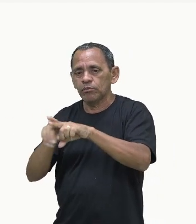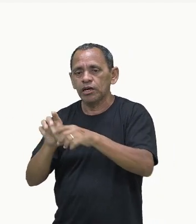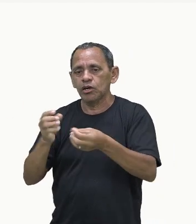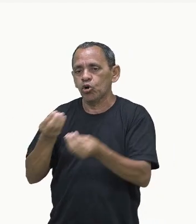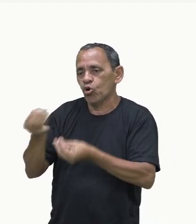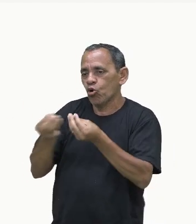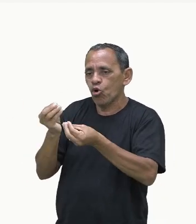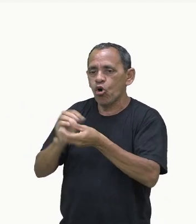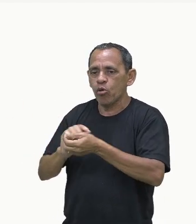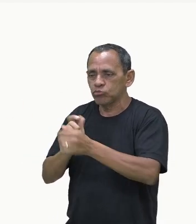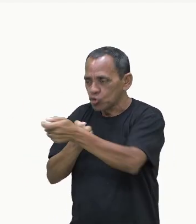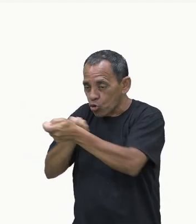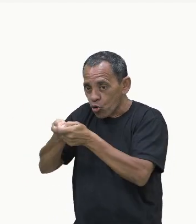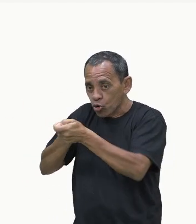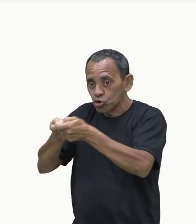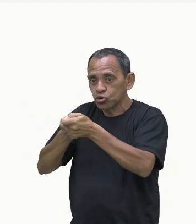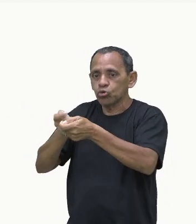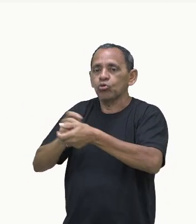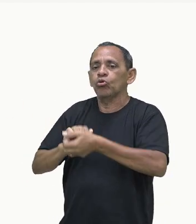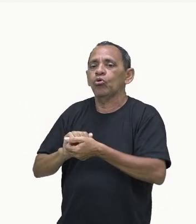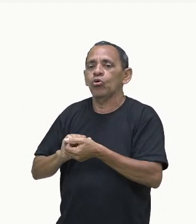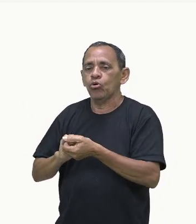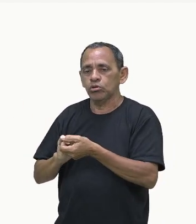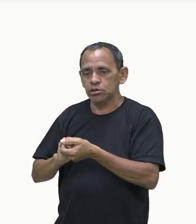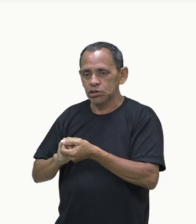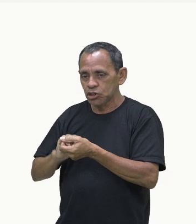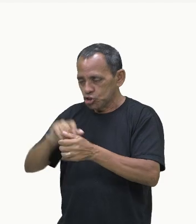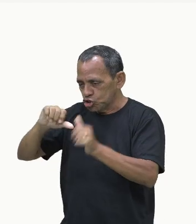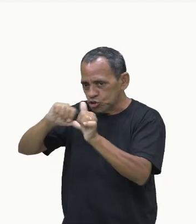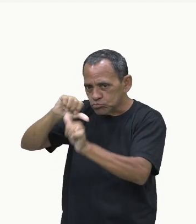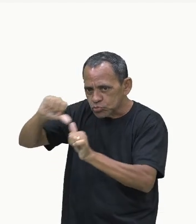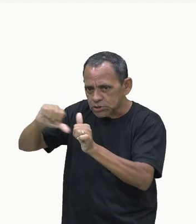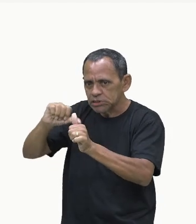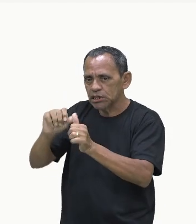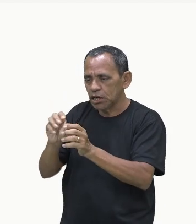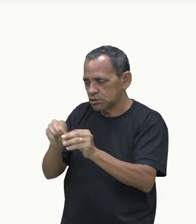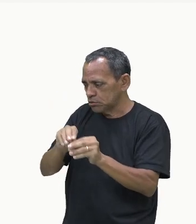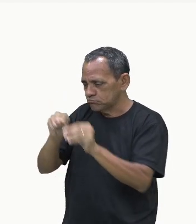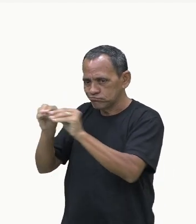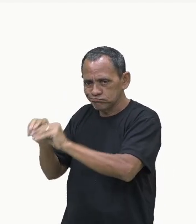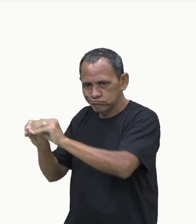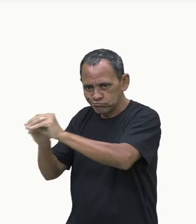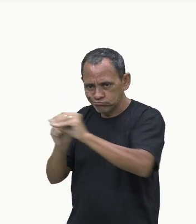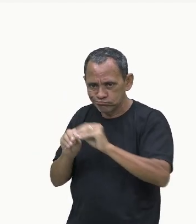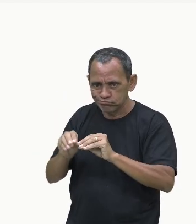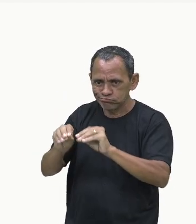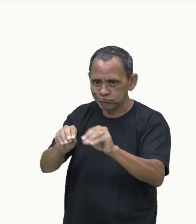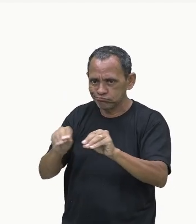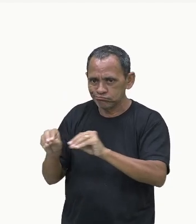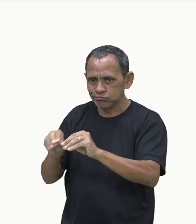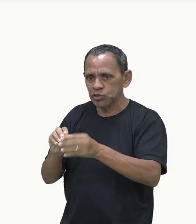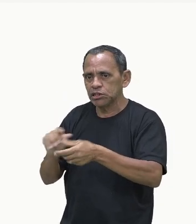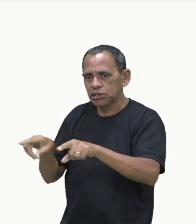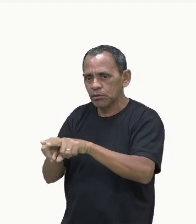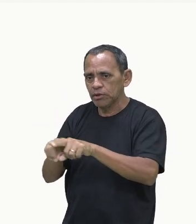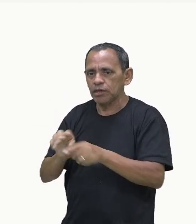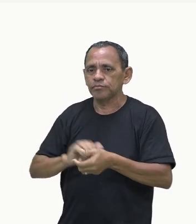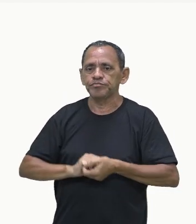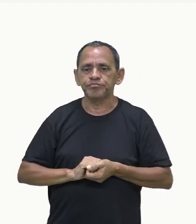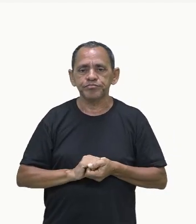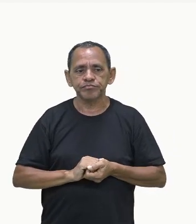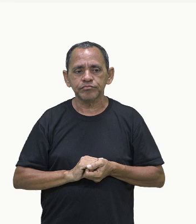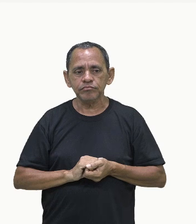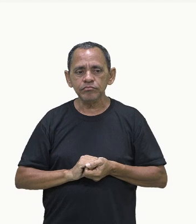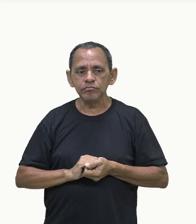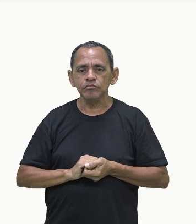de substâncias dentro e fora da célula. Justamente, como eu disse, do meio extracelular é fora